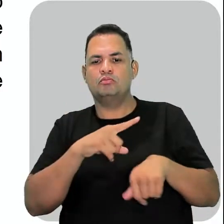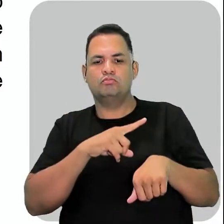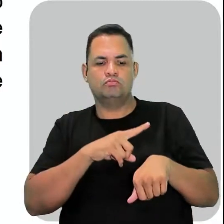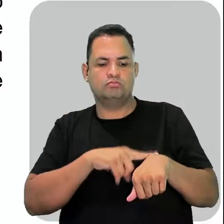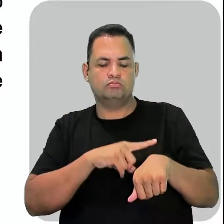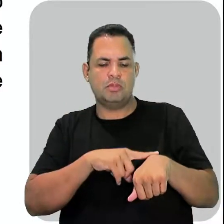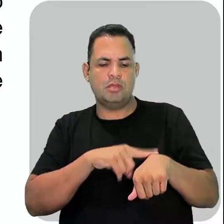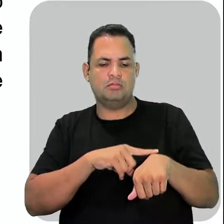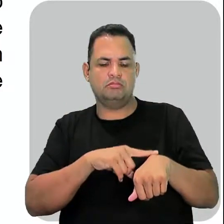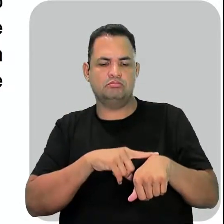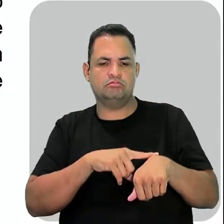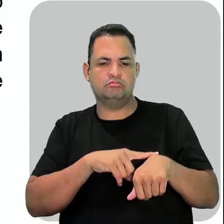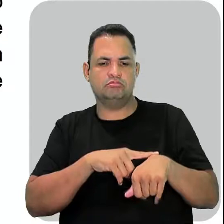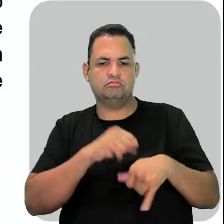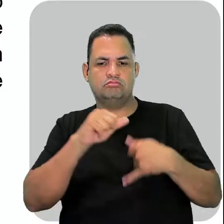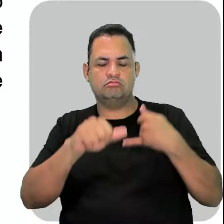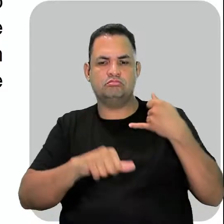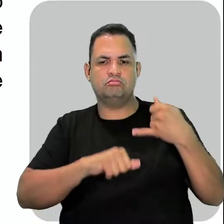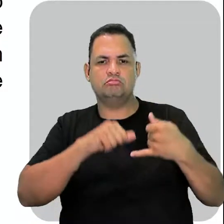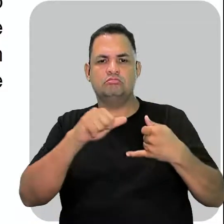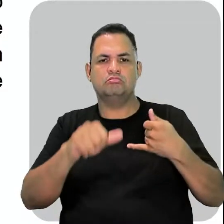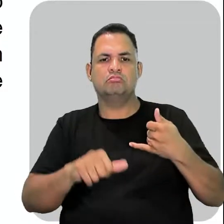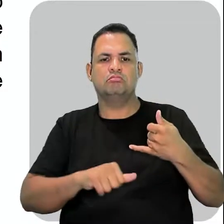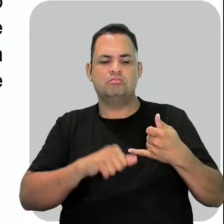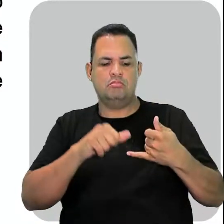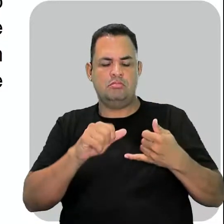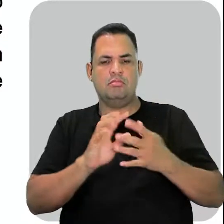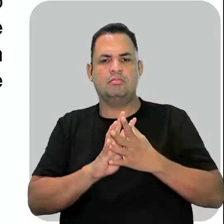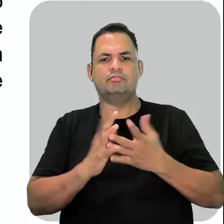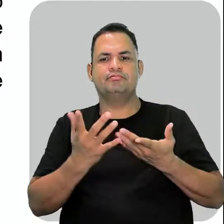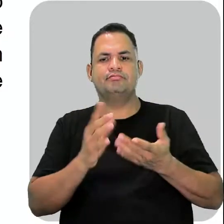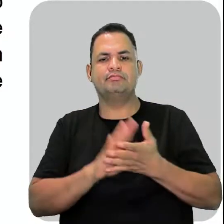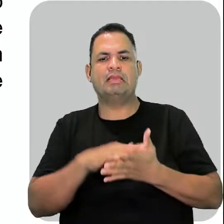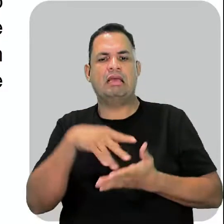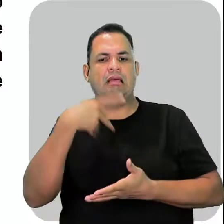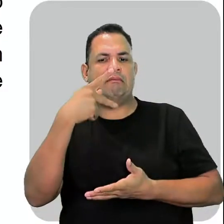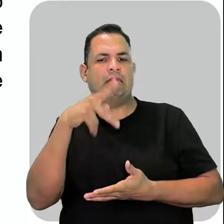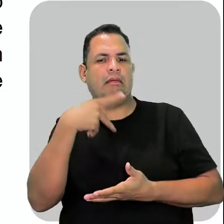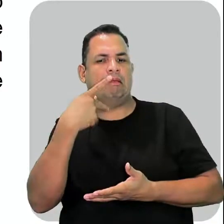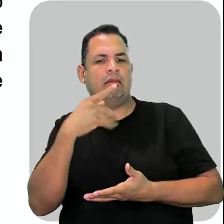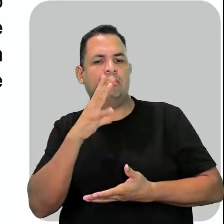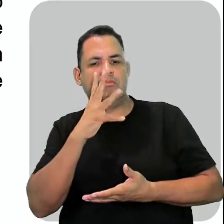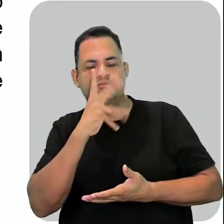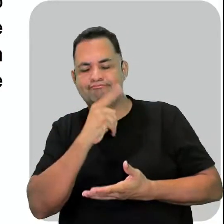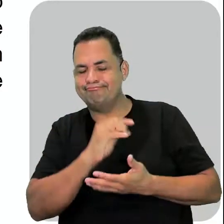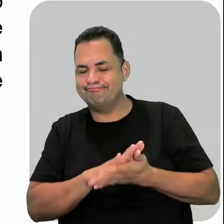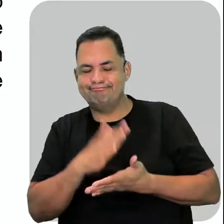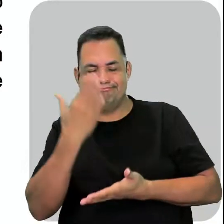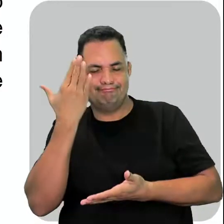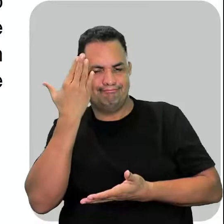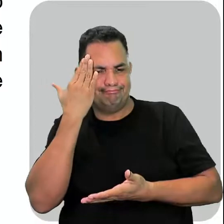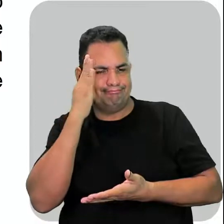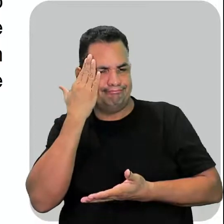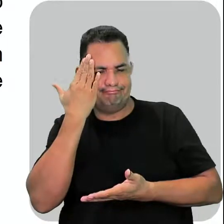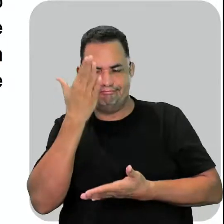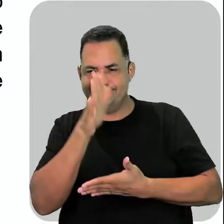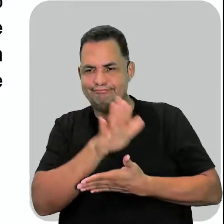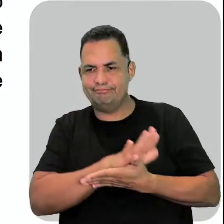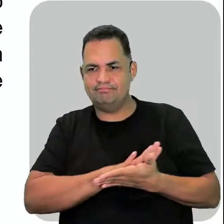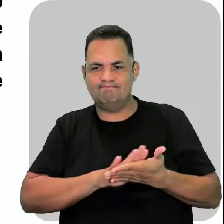do tempo da reação. Professora, a senhora falou bonito e eu não entendi